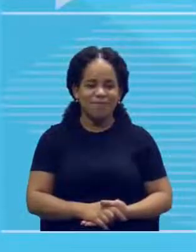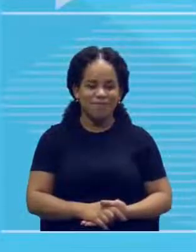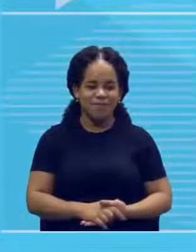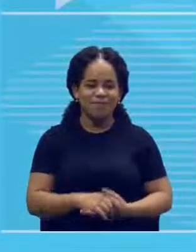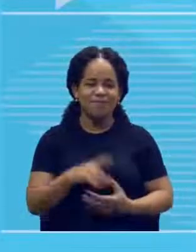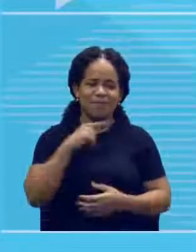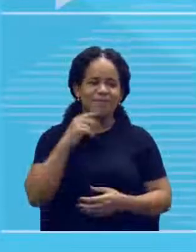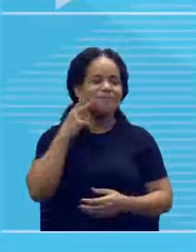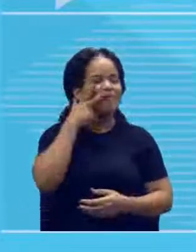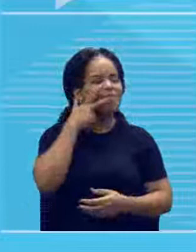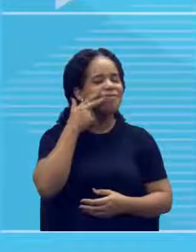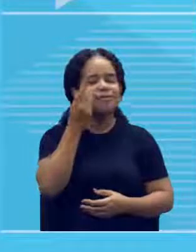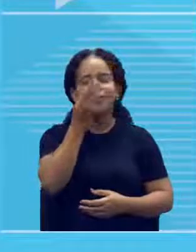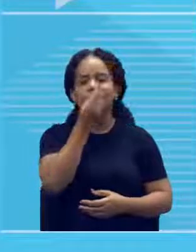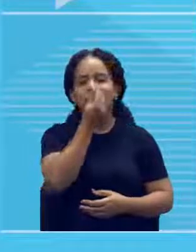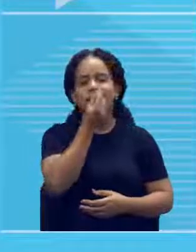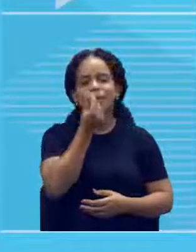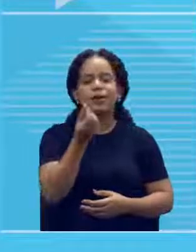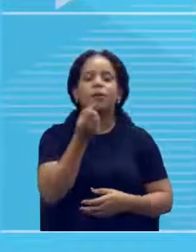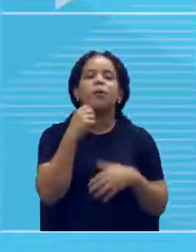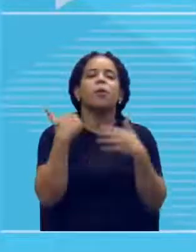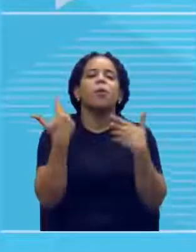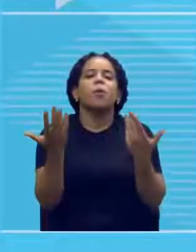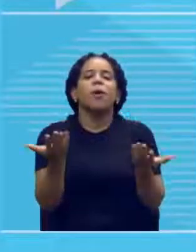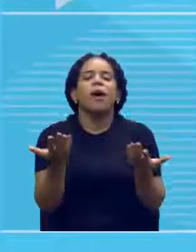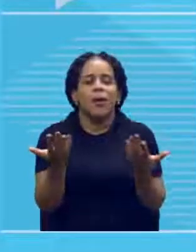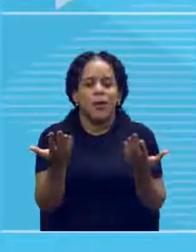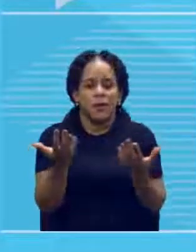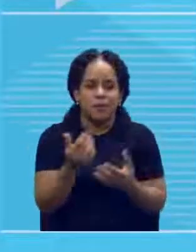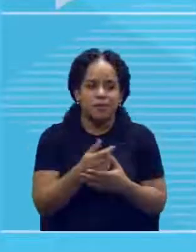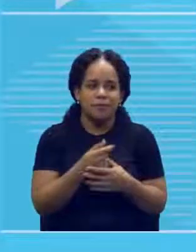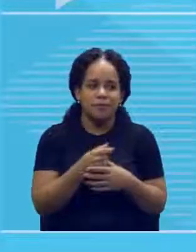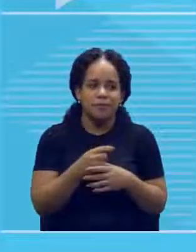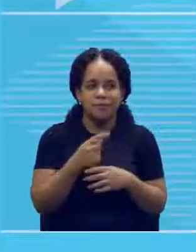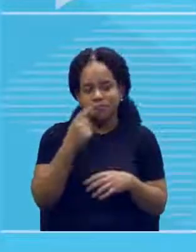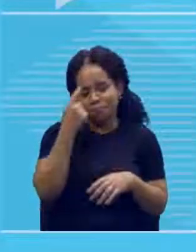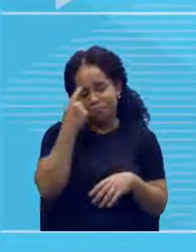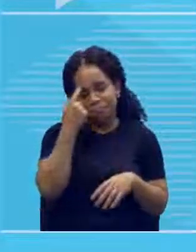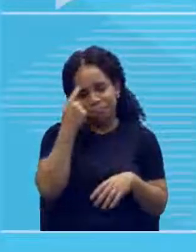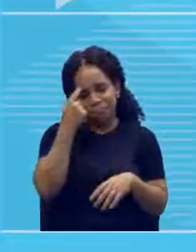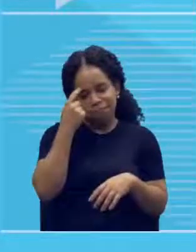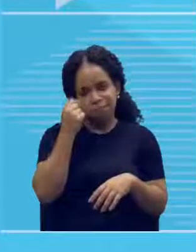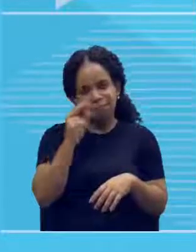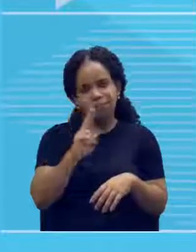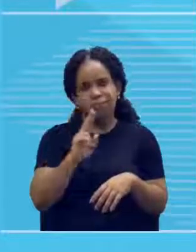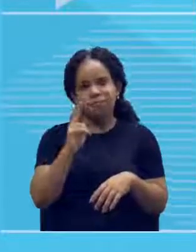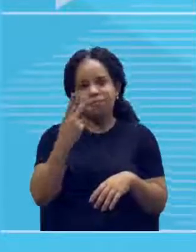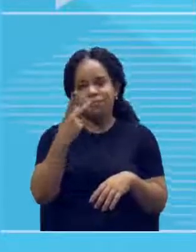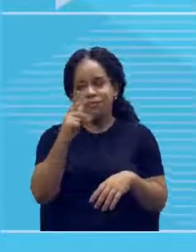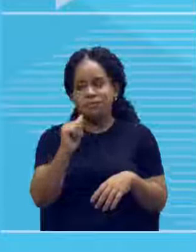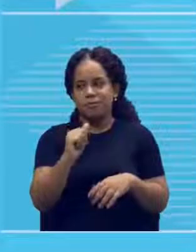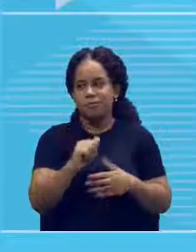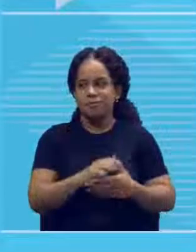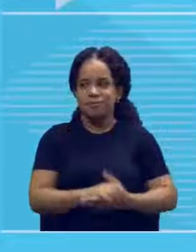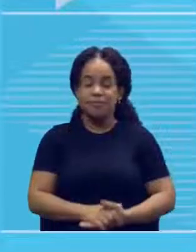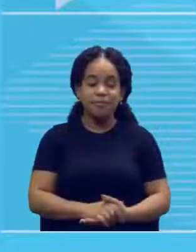Será que esse povo tinha as unhas feitas desses pés? Meu Deus do céu, os cantos das unhas? Meu